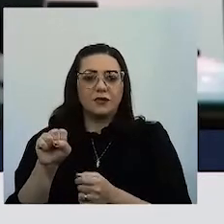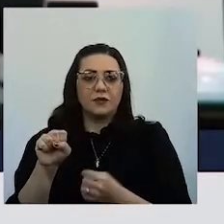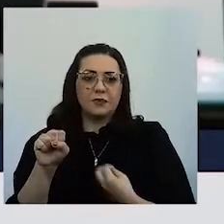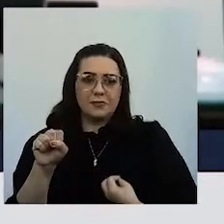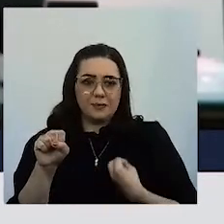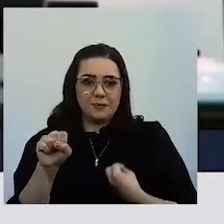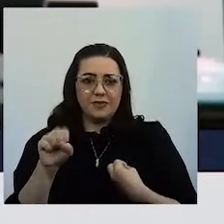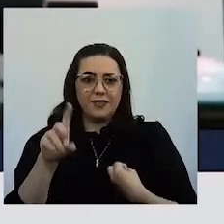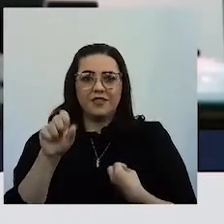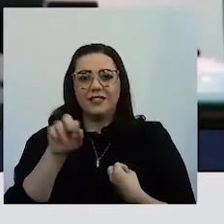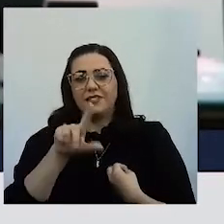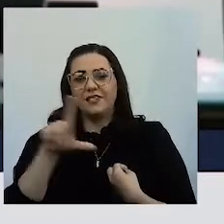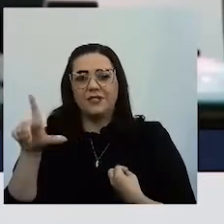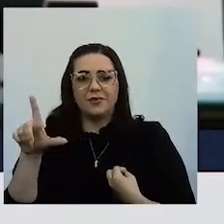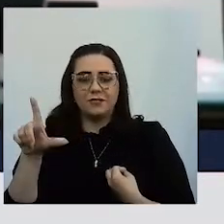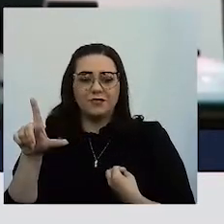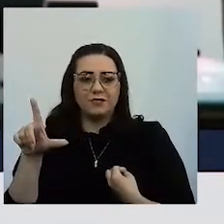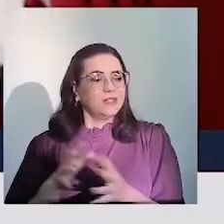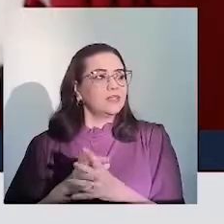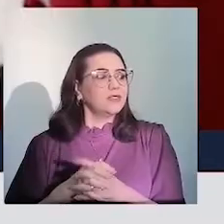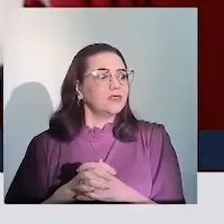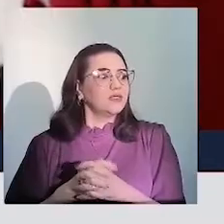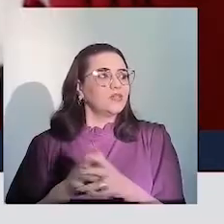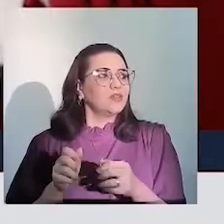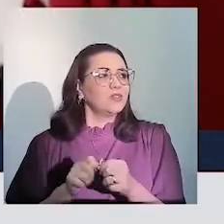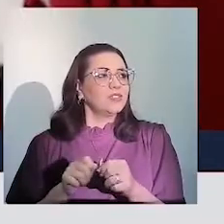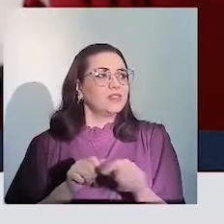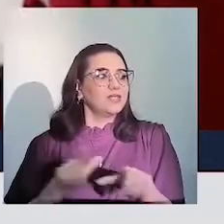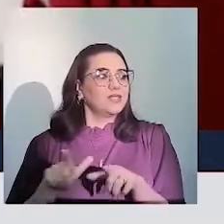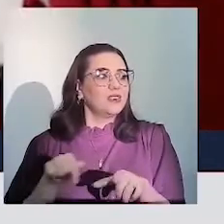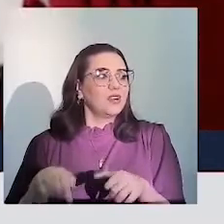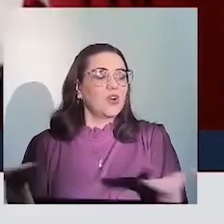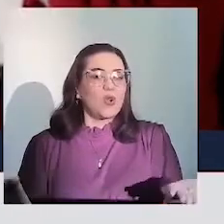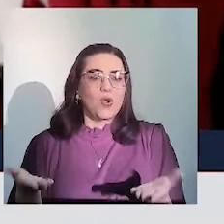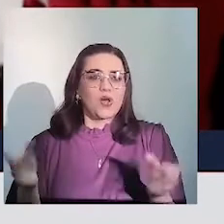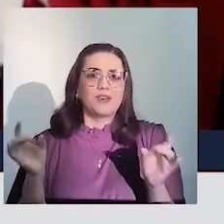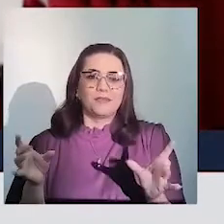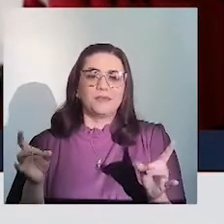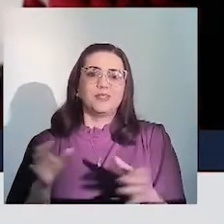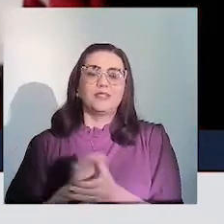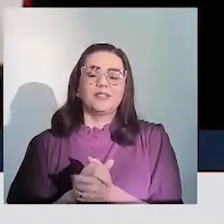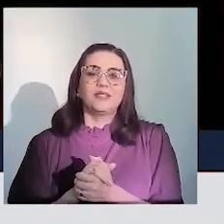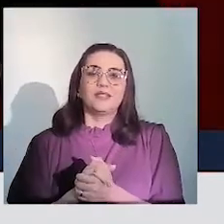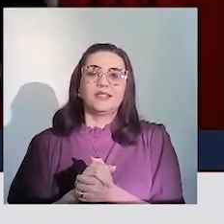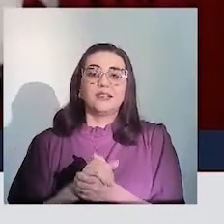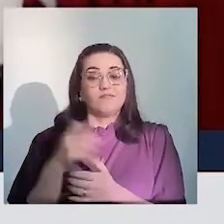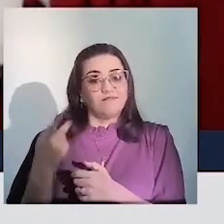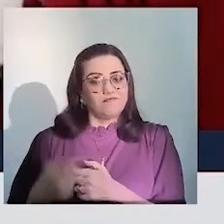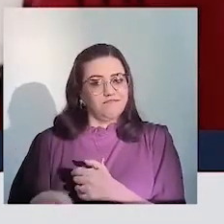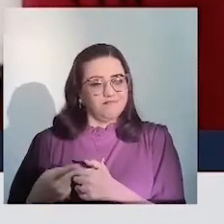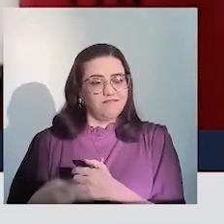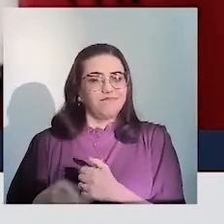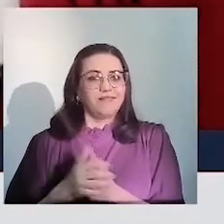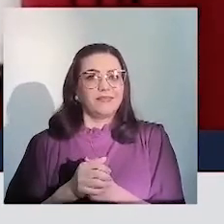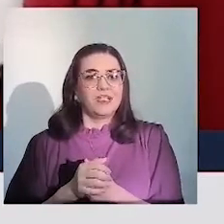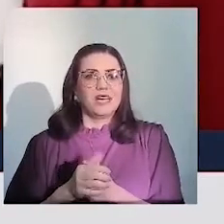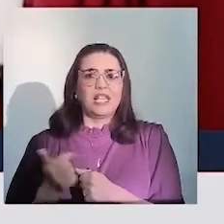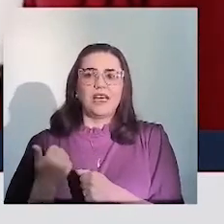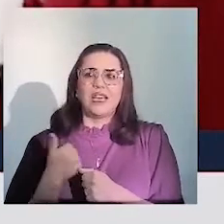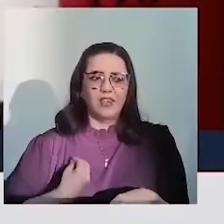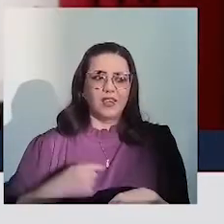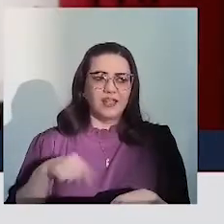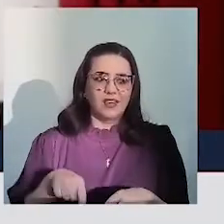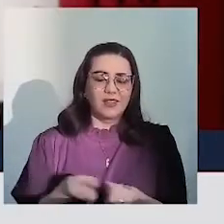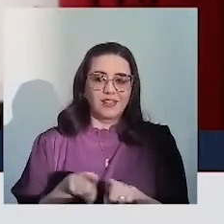os vereadores foram à tribuna e aproveitaram para deixar mensagens de agradecimento, prestaram contas dos trabalhos realizados